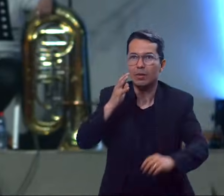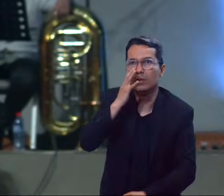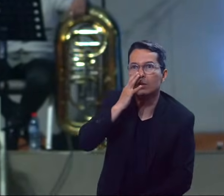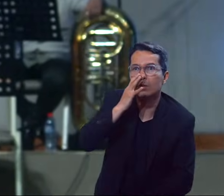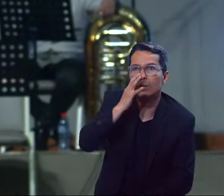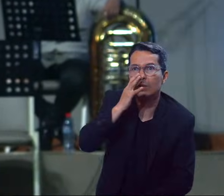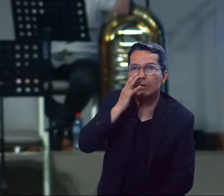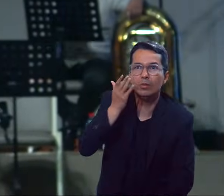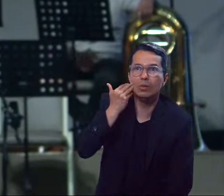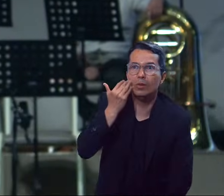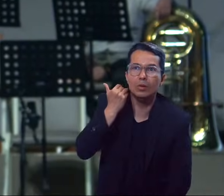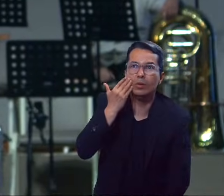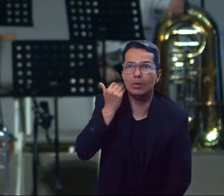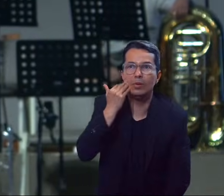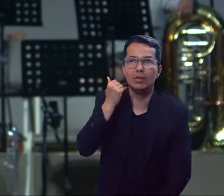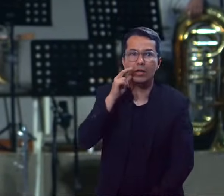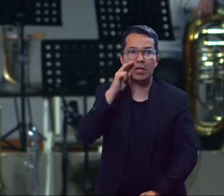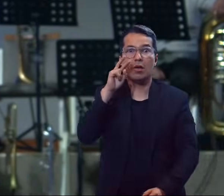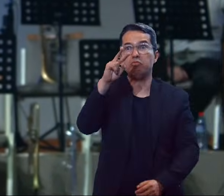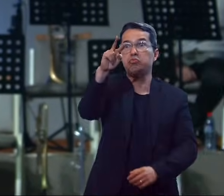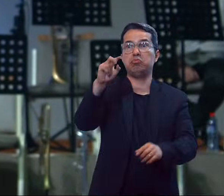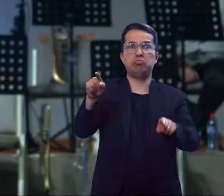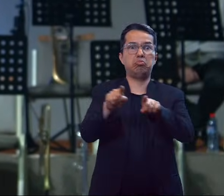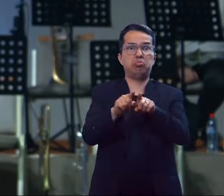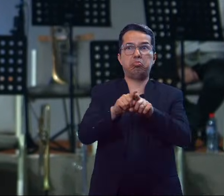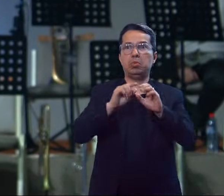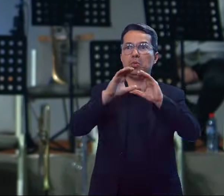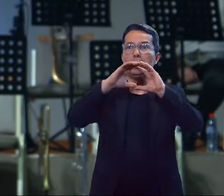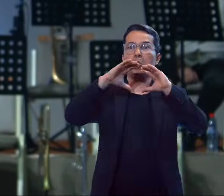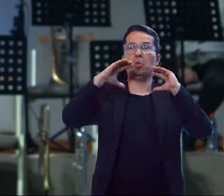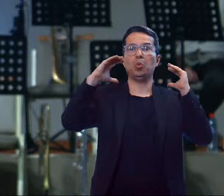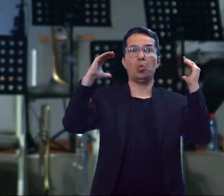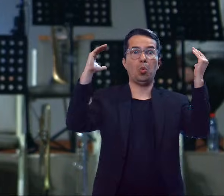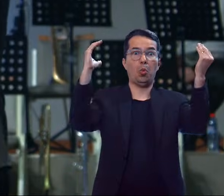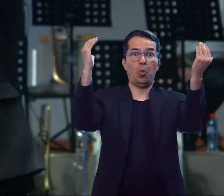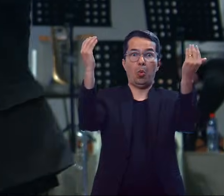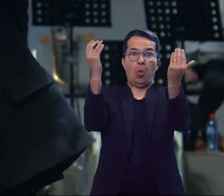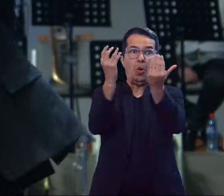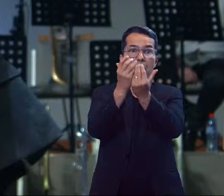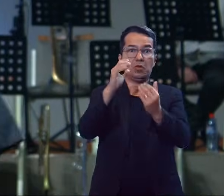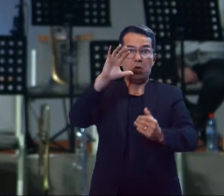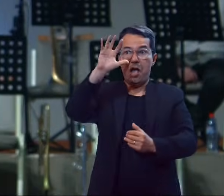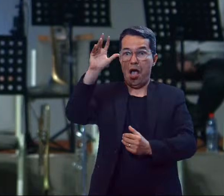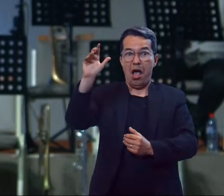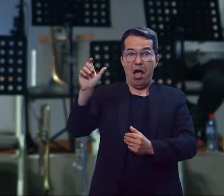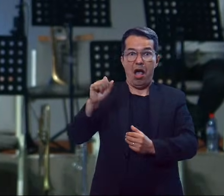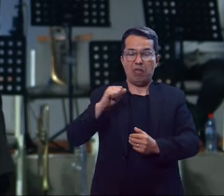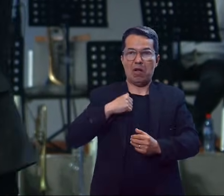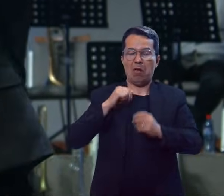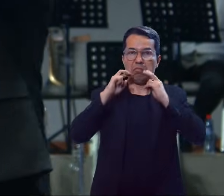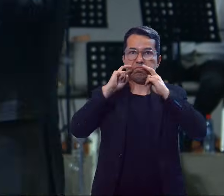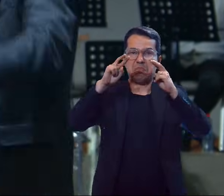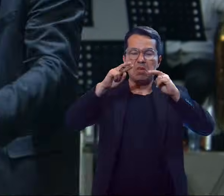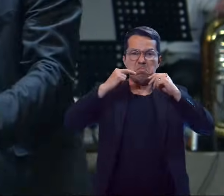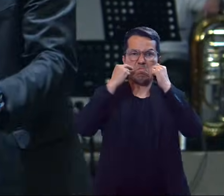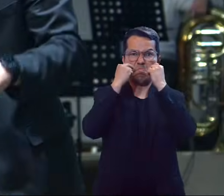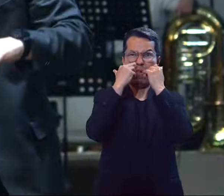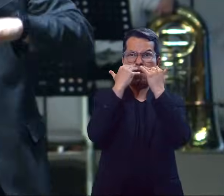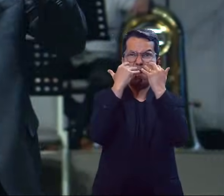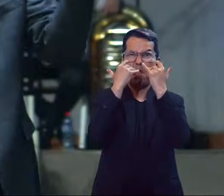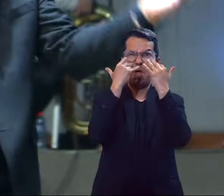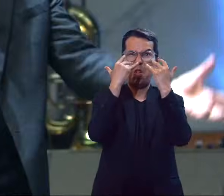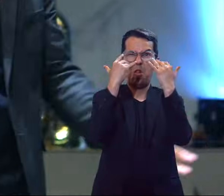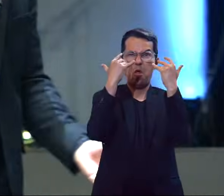encontros eu vi a primeira vez os encontros evangelísticos do Reinhard Bonk, aquela multidão que você não via fim na